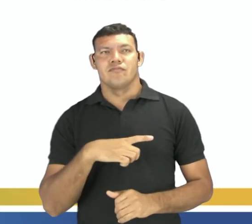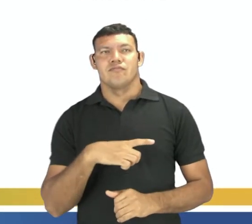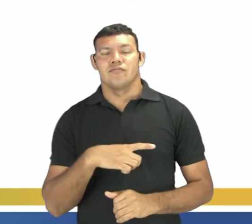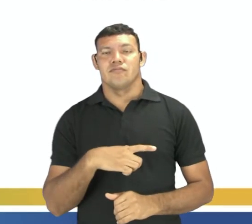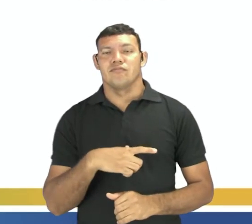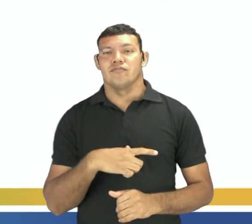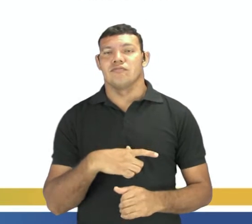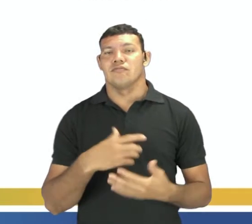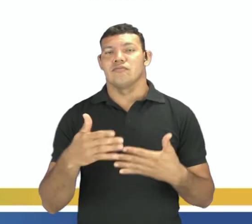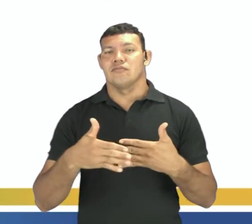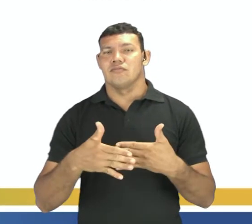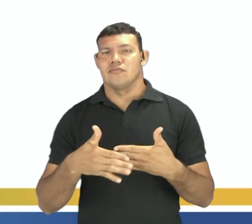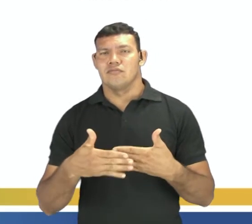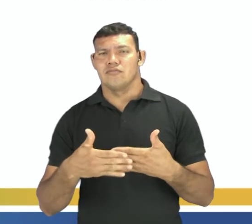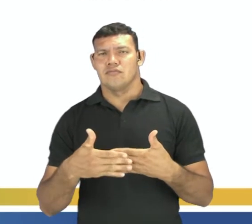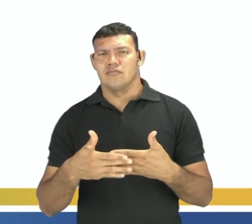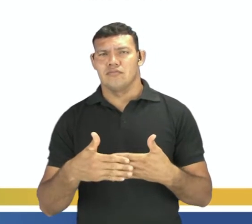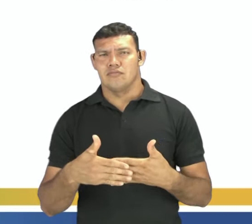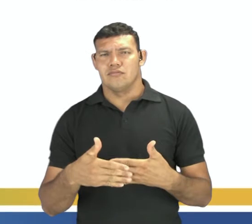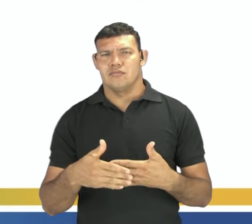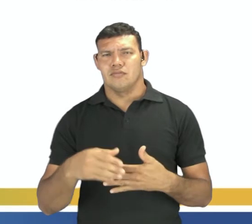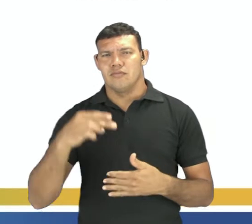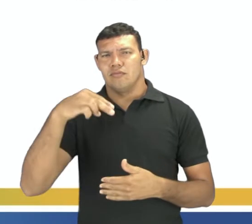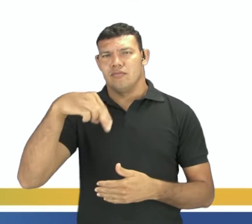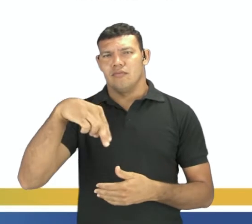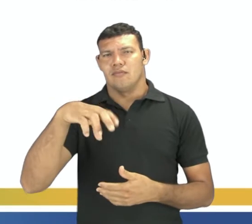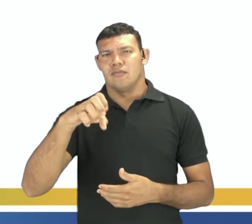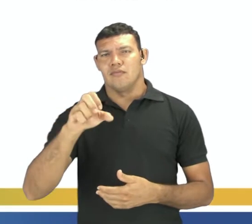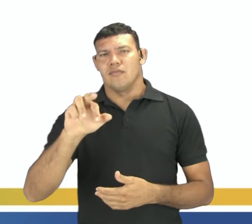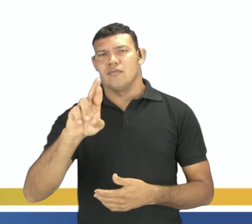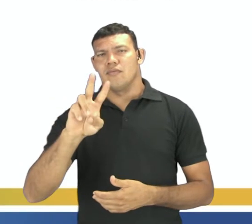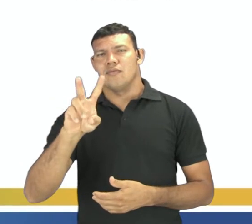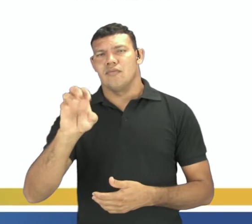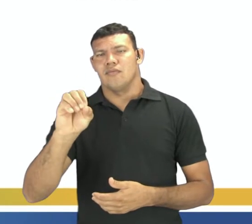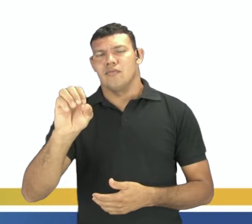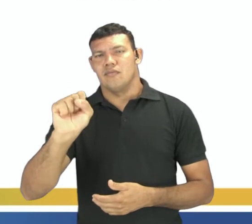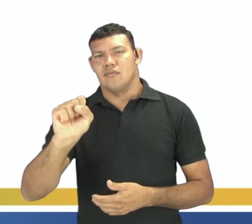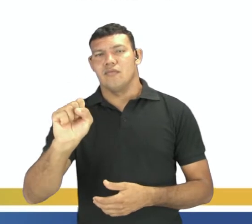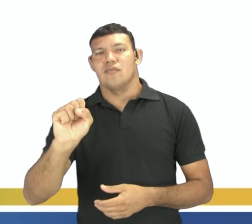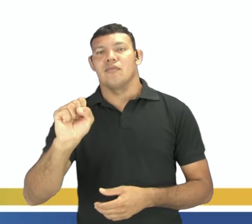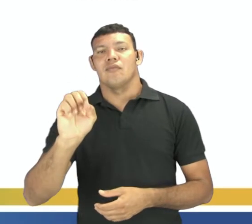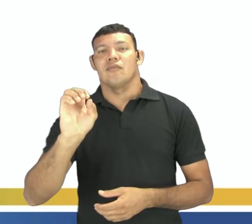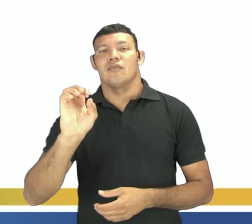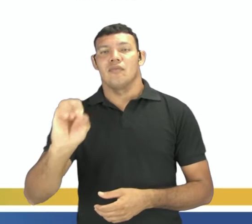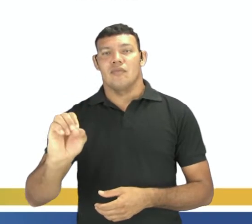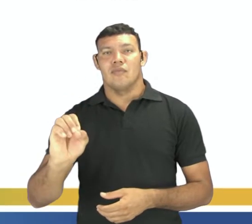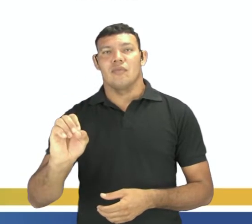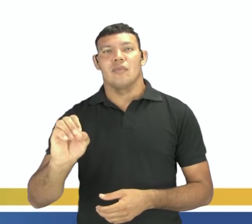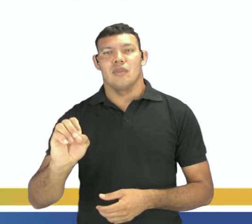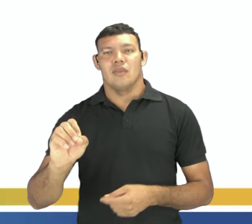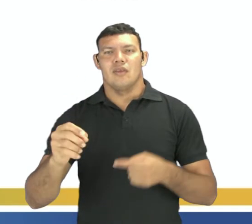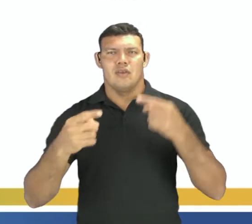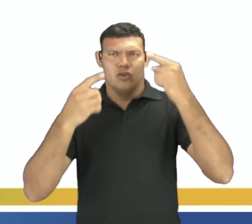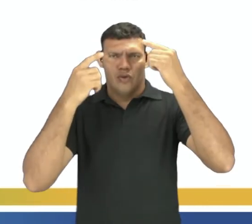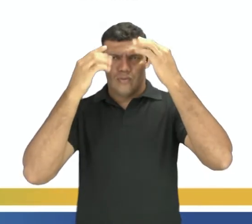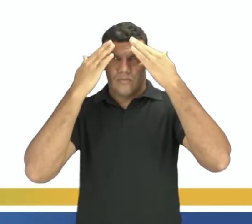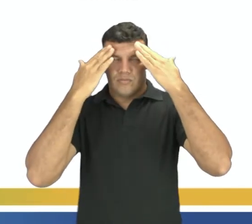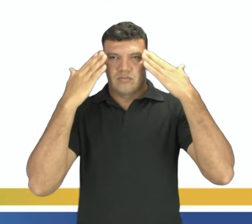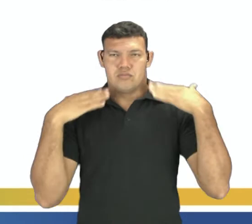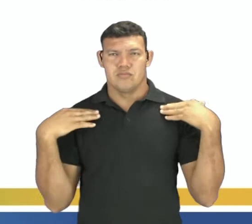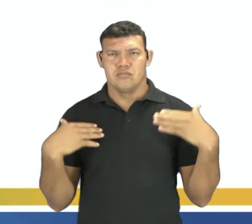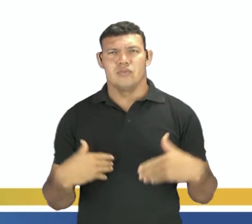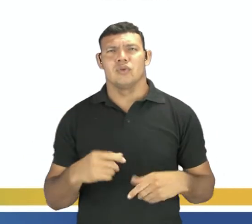tecido nervoso. O tecido nervoso está relacionado na coordenação das funções de diferentes